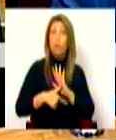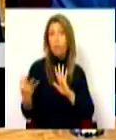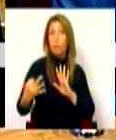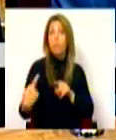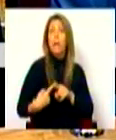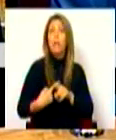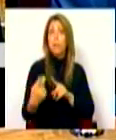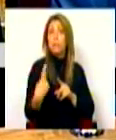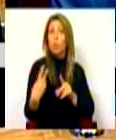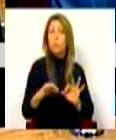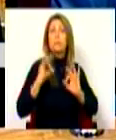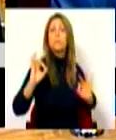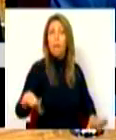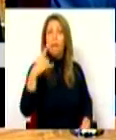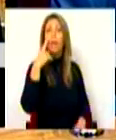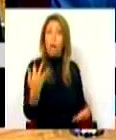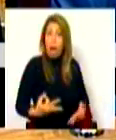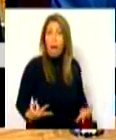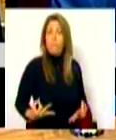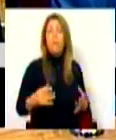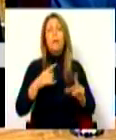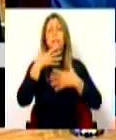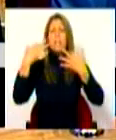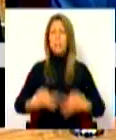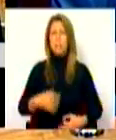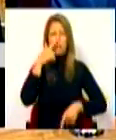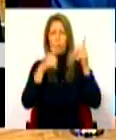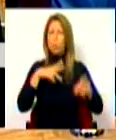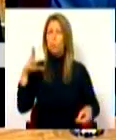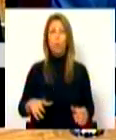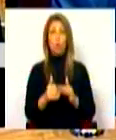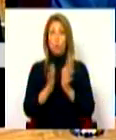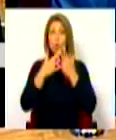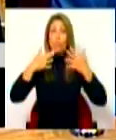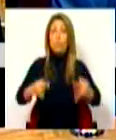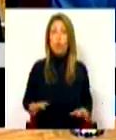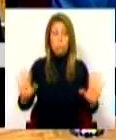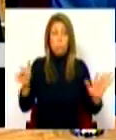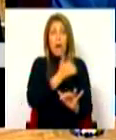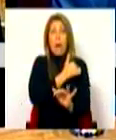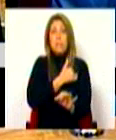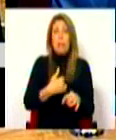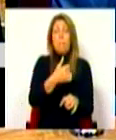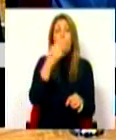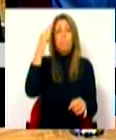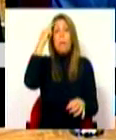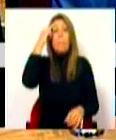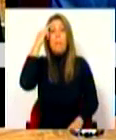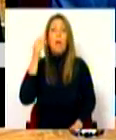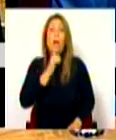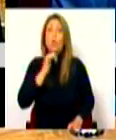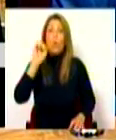comum e reparte os esforços. E tenho a certeza que os portugueses, todos os portugueses, independentemente de residirem na Madeira, nos Açores ou no